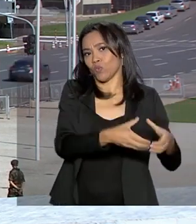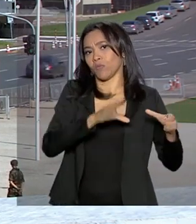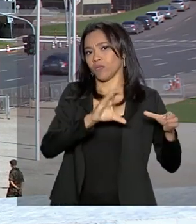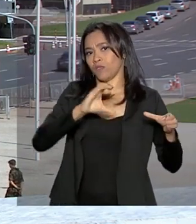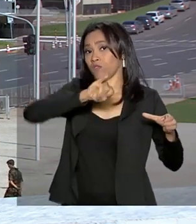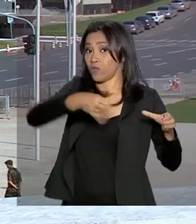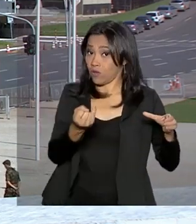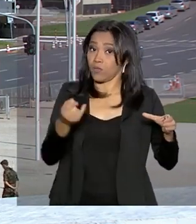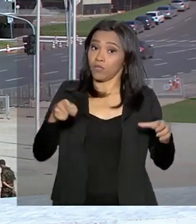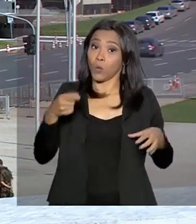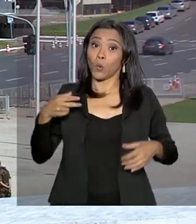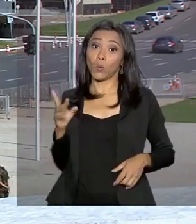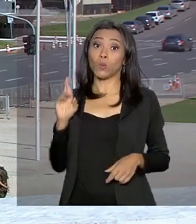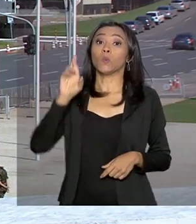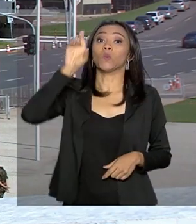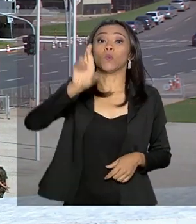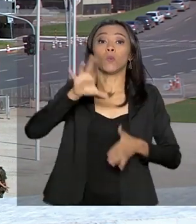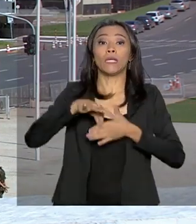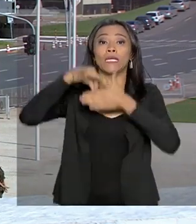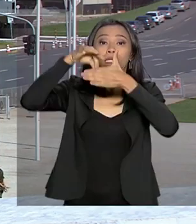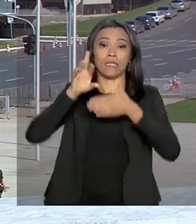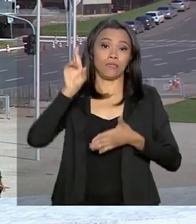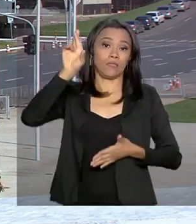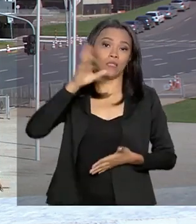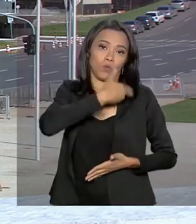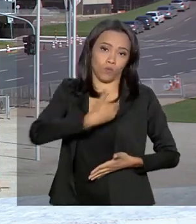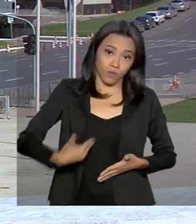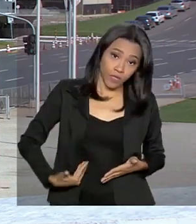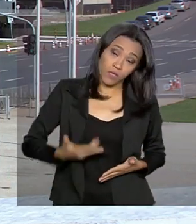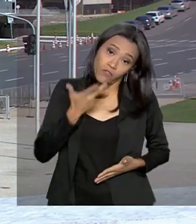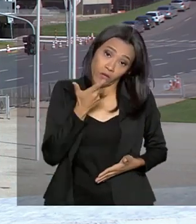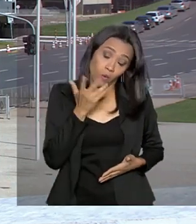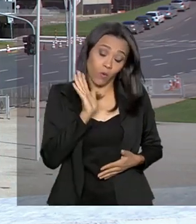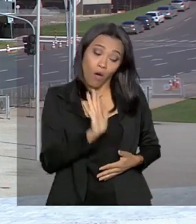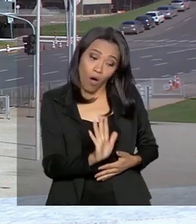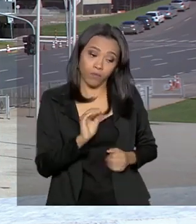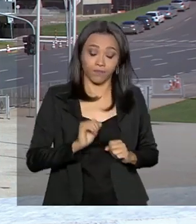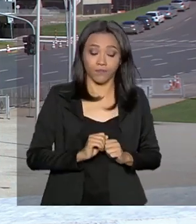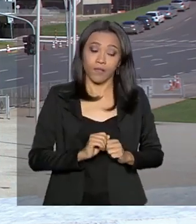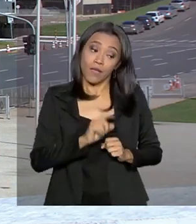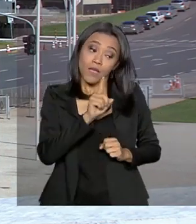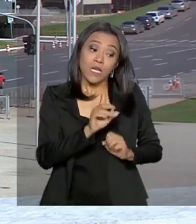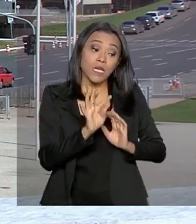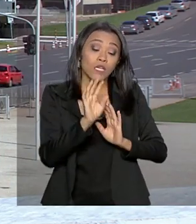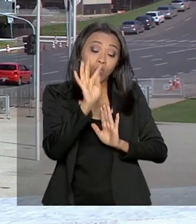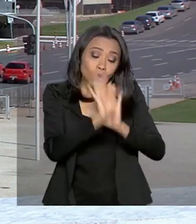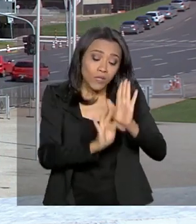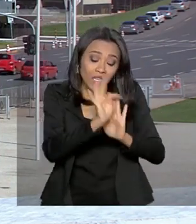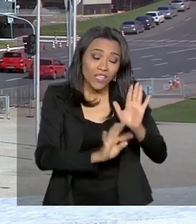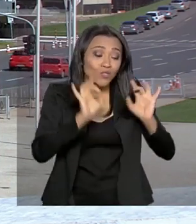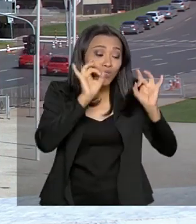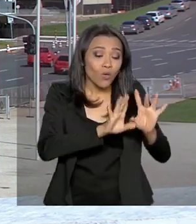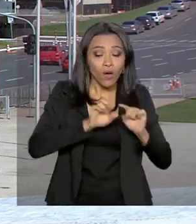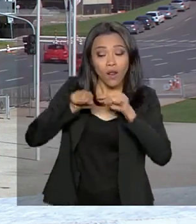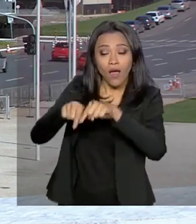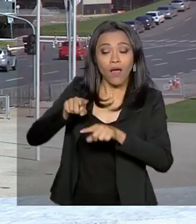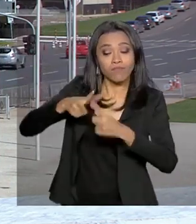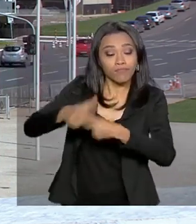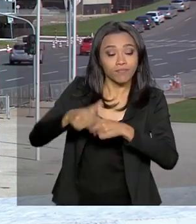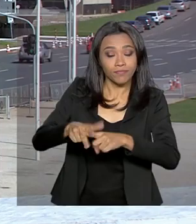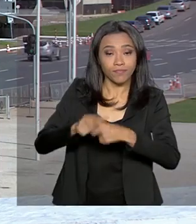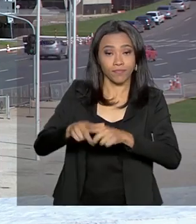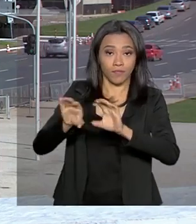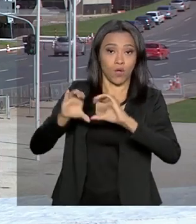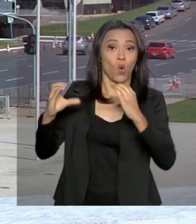do governo, o major Vitor Hugo, disse que a intenção inicial era mexer nesse texto só na comissão especial, mas ele não descartou